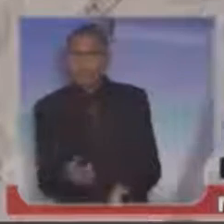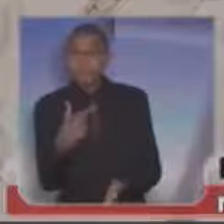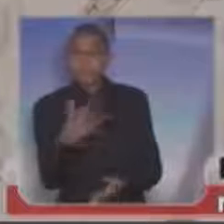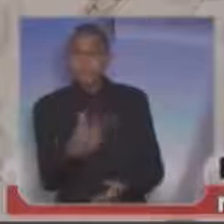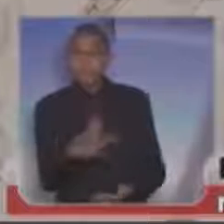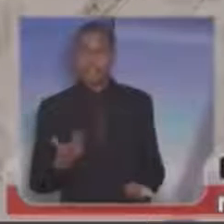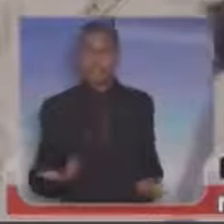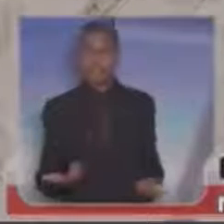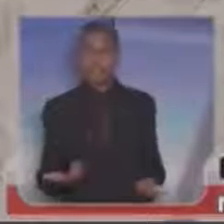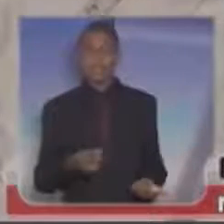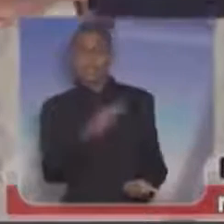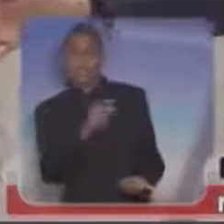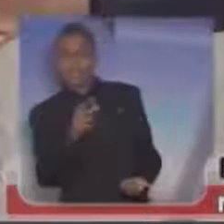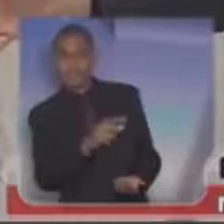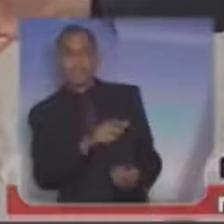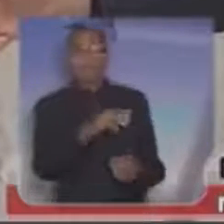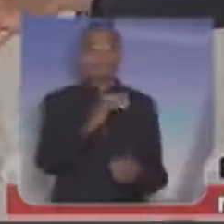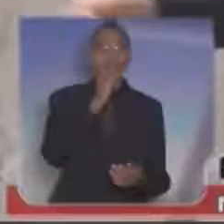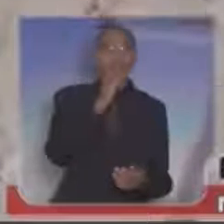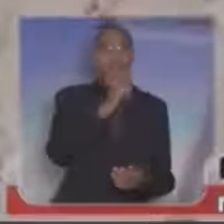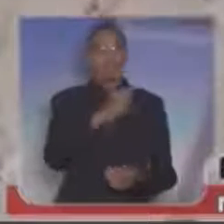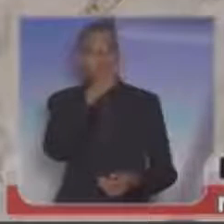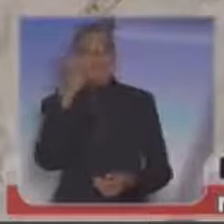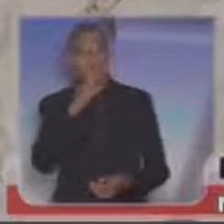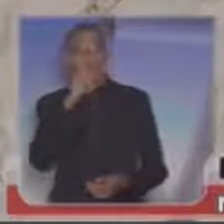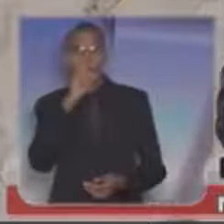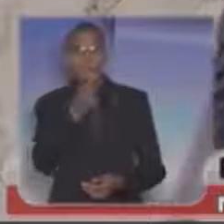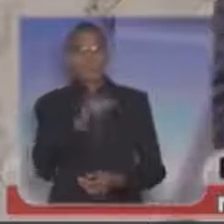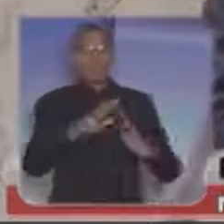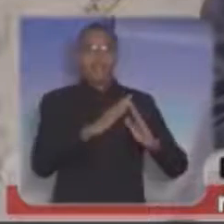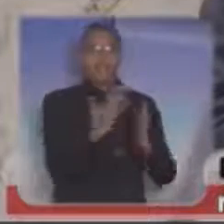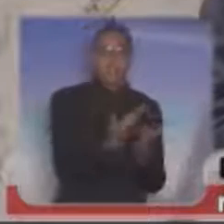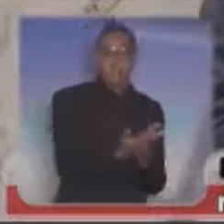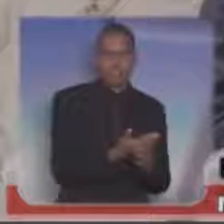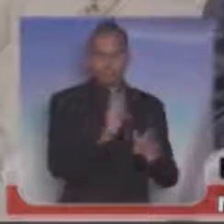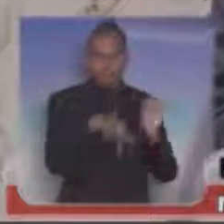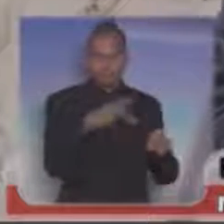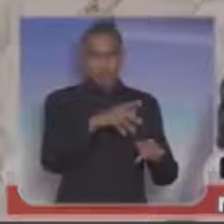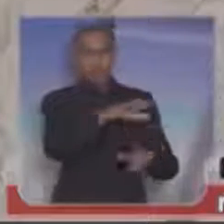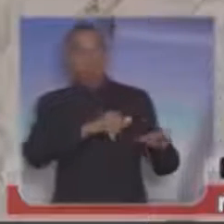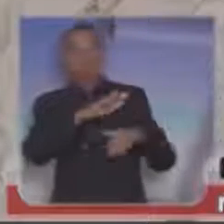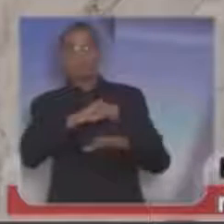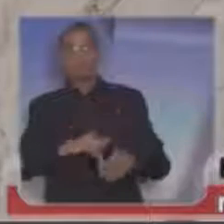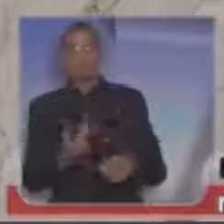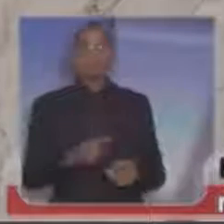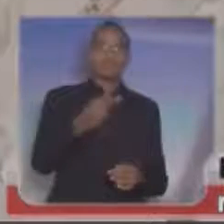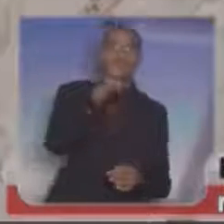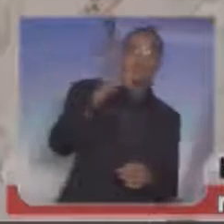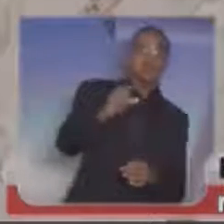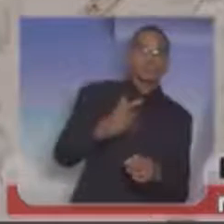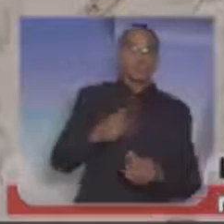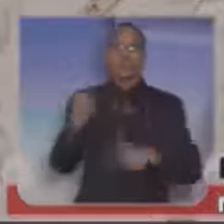fazer um esforço como estão sendo chamados os pais que tem um filho na escola pública como estão sendo chamados os servidores públicos